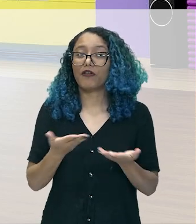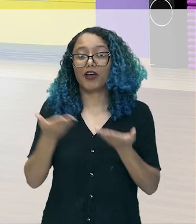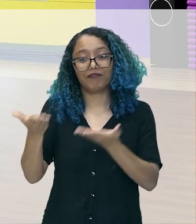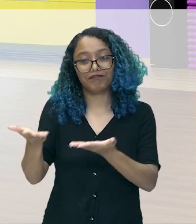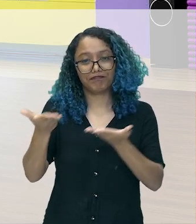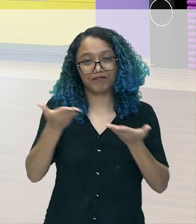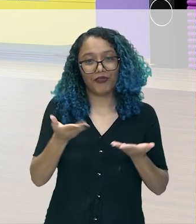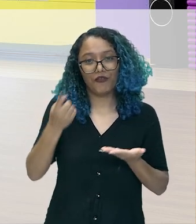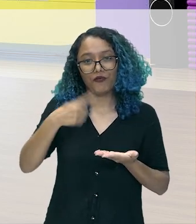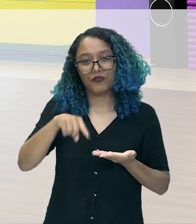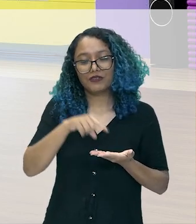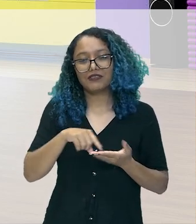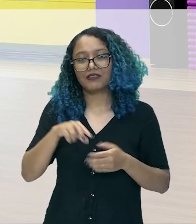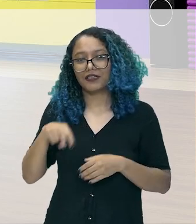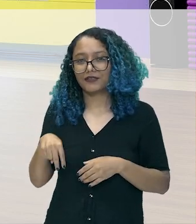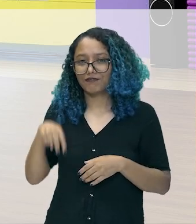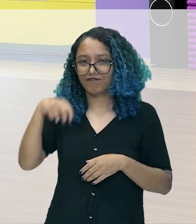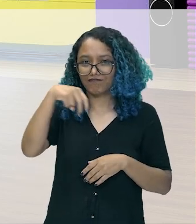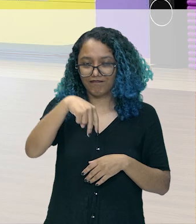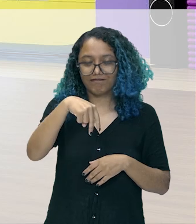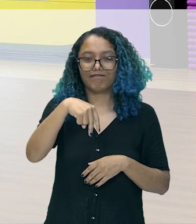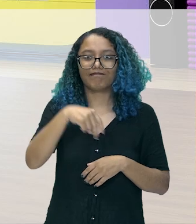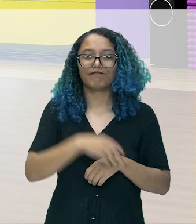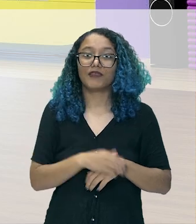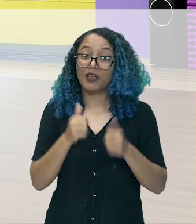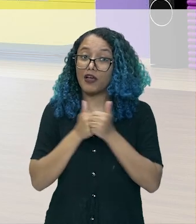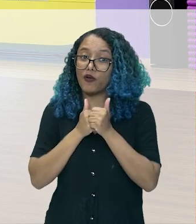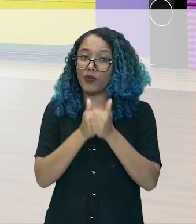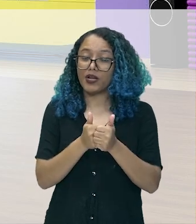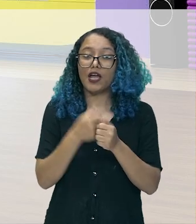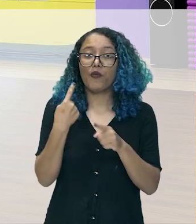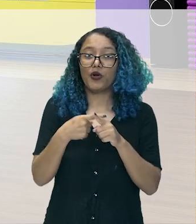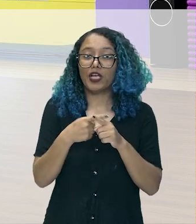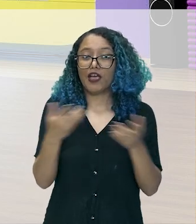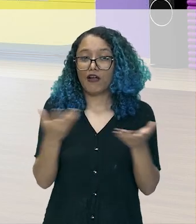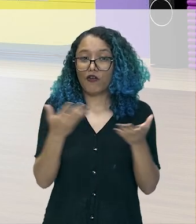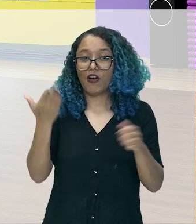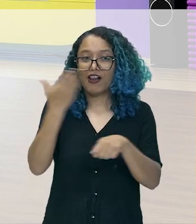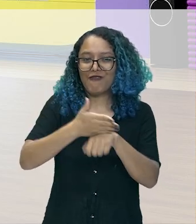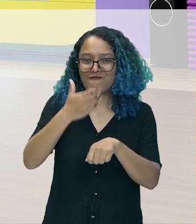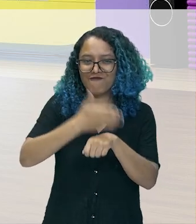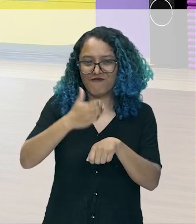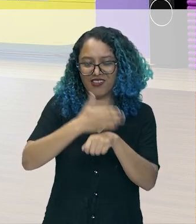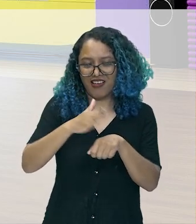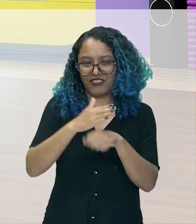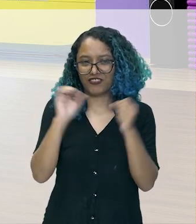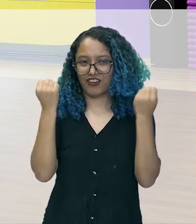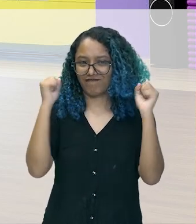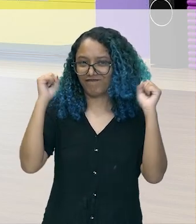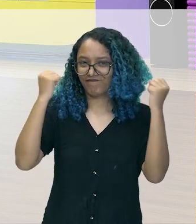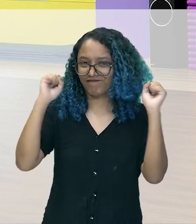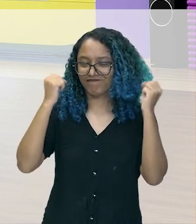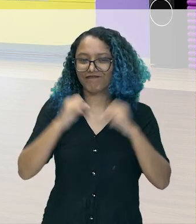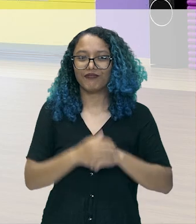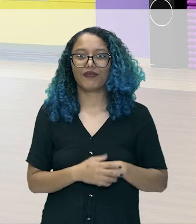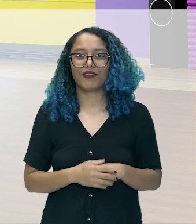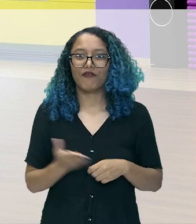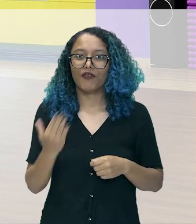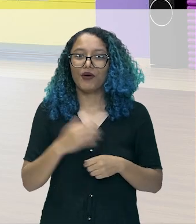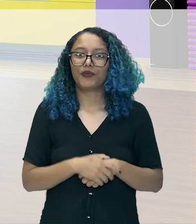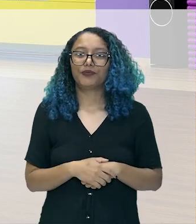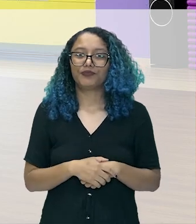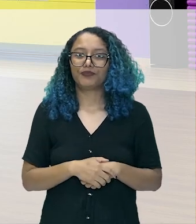humor, melhora e aumenta a aptidão cardiorrespiratória, melhora o condicionamento físico de